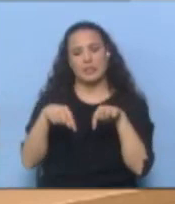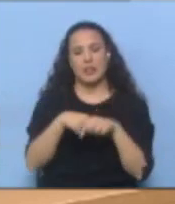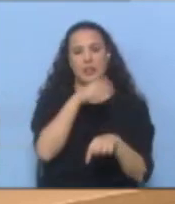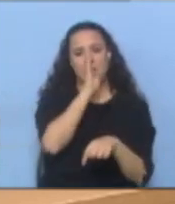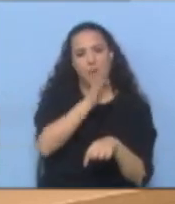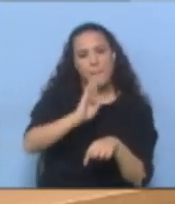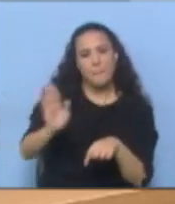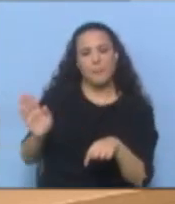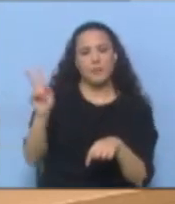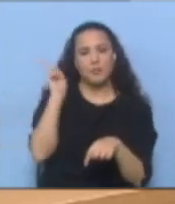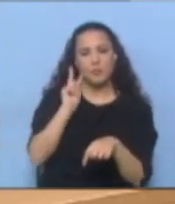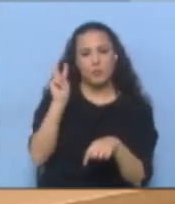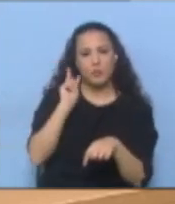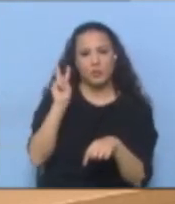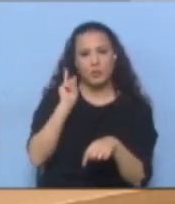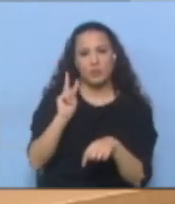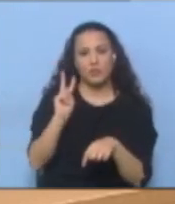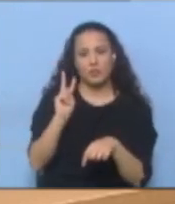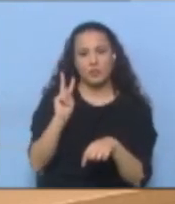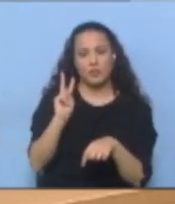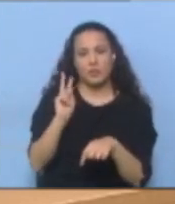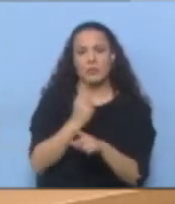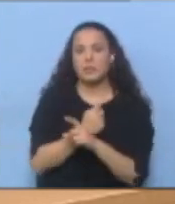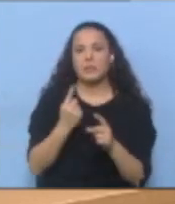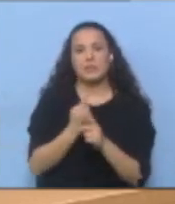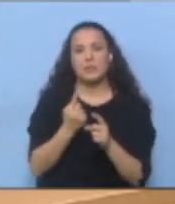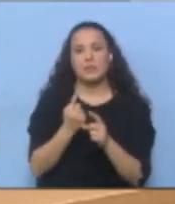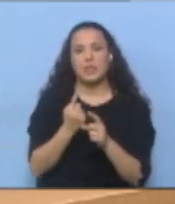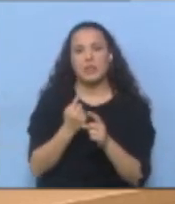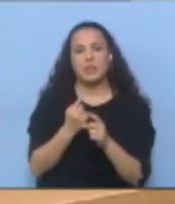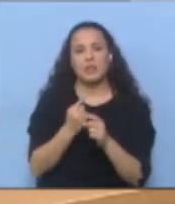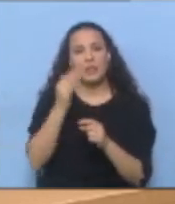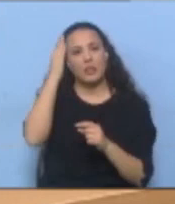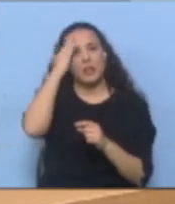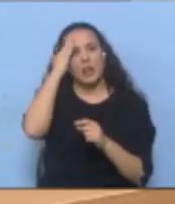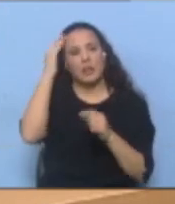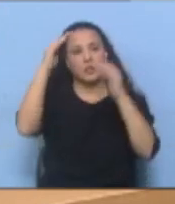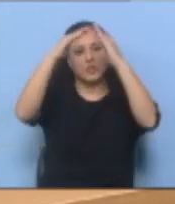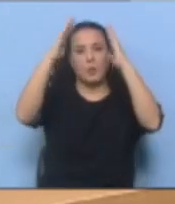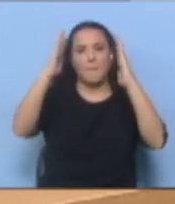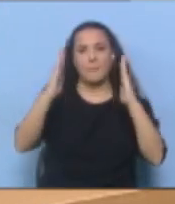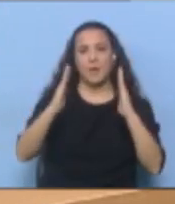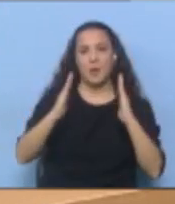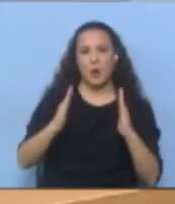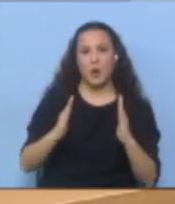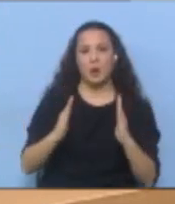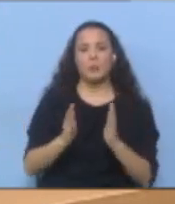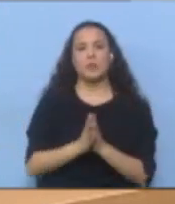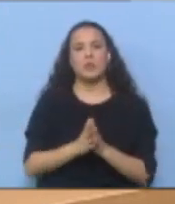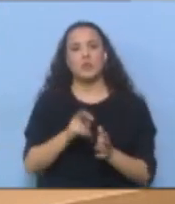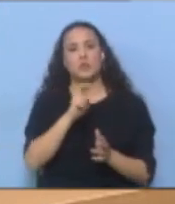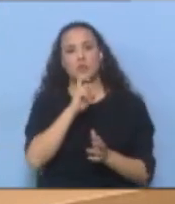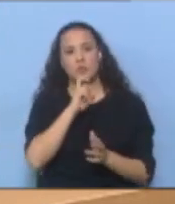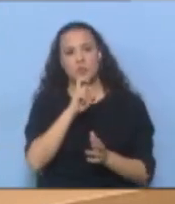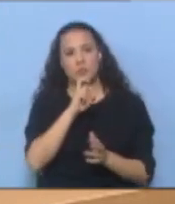acho que esta imagem é fantástica, porque eu acho que as paróquias, os sacerdotes, mesmo os bispos, têm que olhar um bocadinho mais